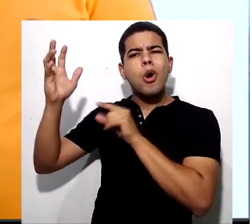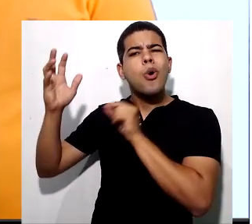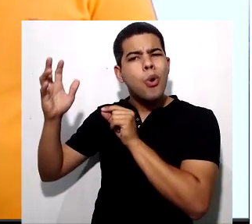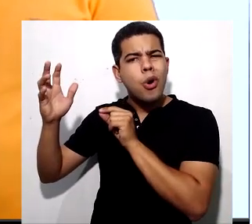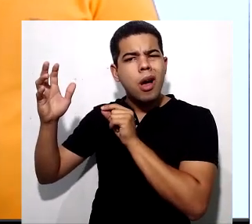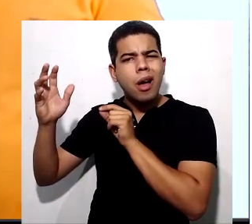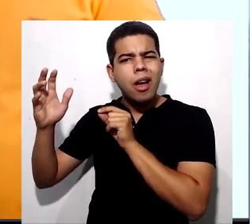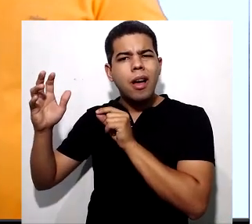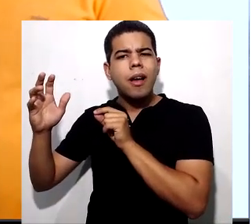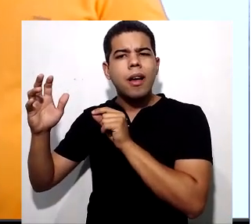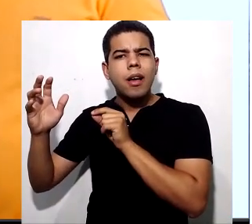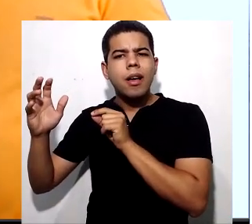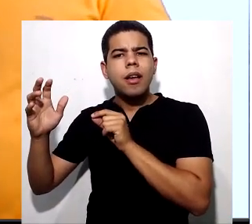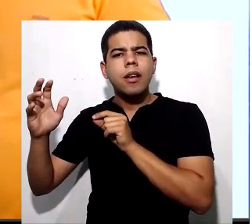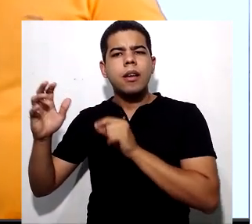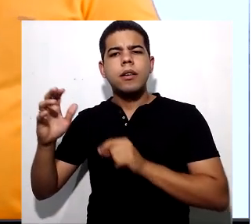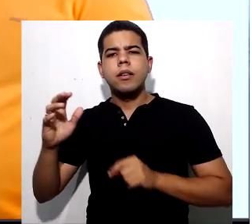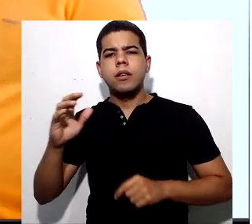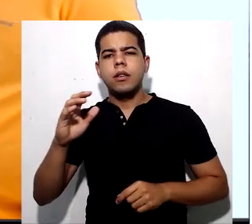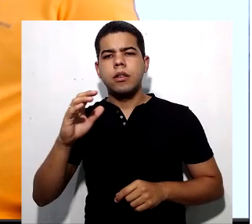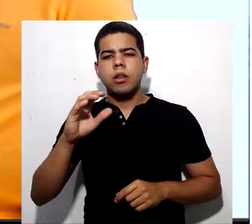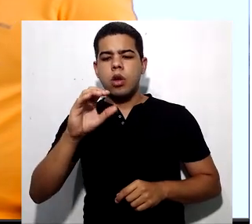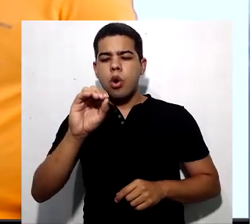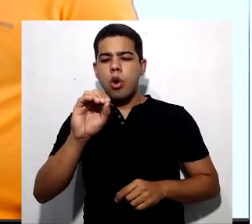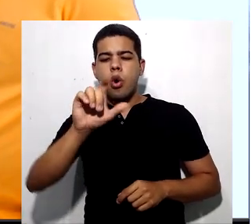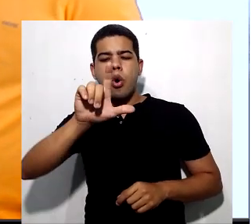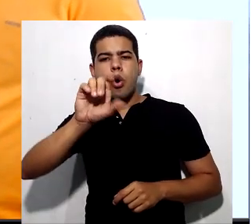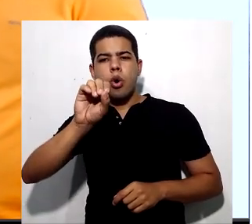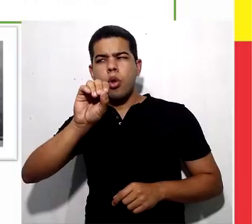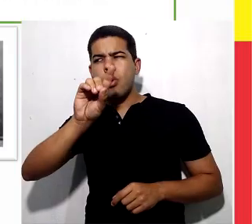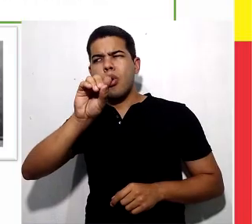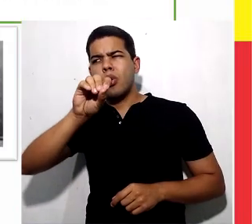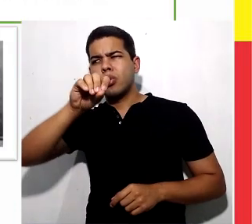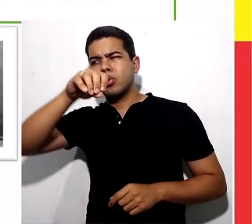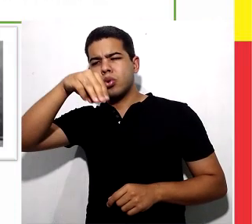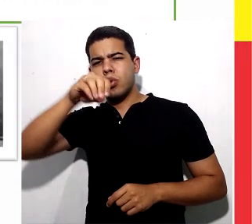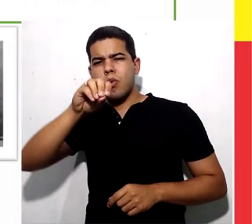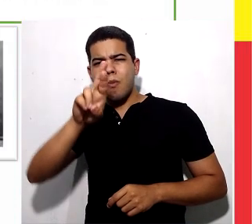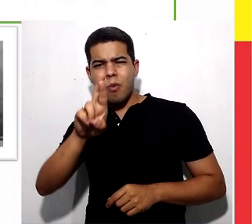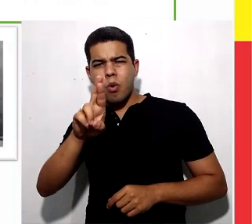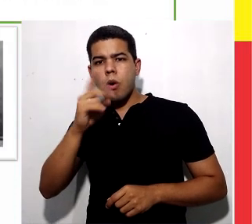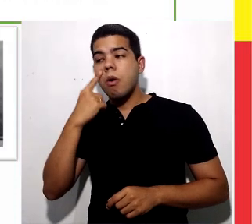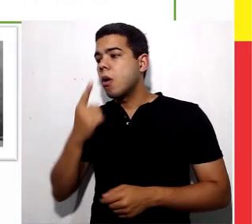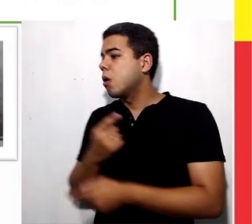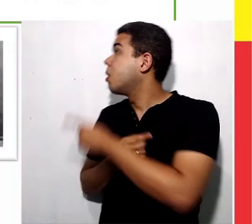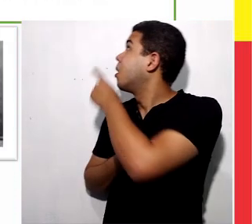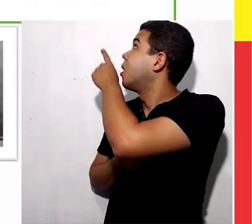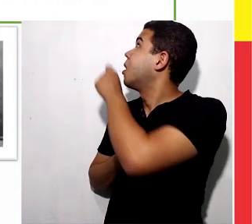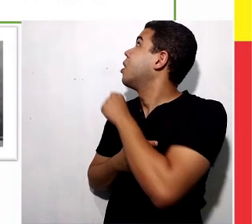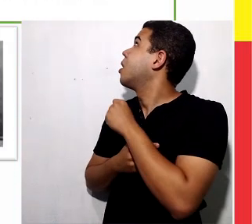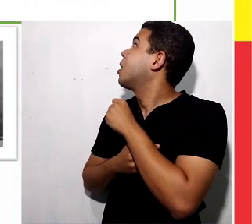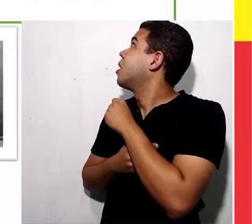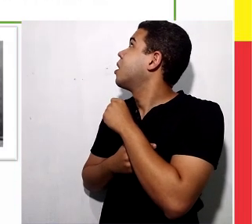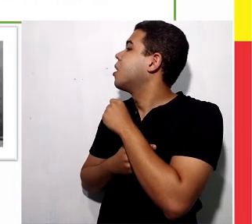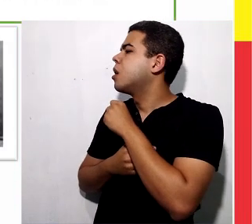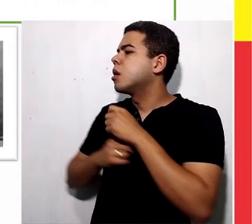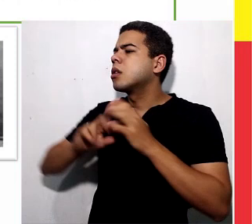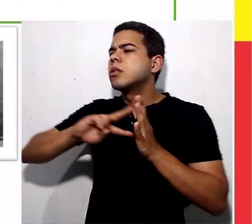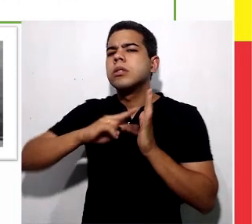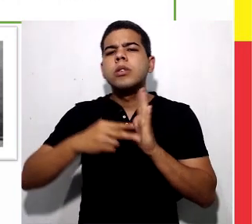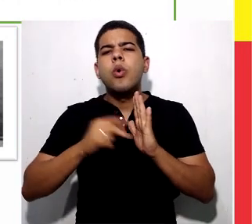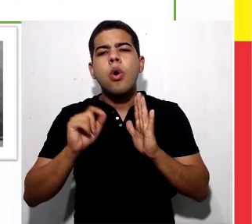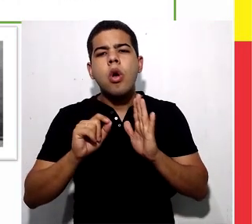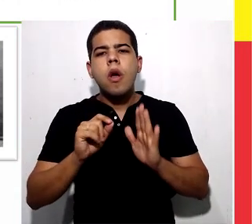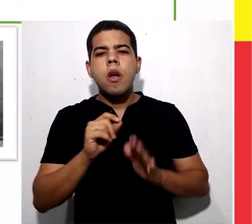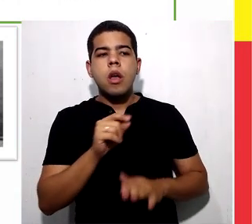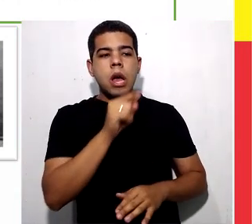Ucrânia, chamado de Holodomor. Holodomor. Holodomor é uma palavra de origem ucraniana que significa